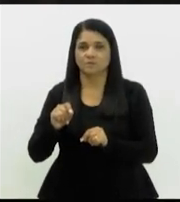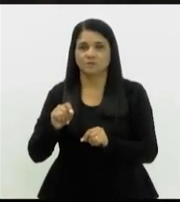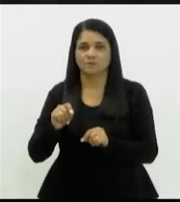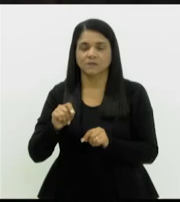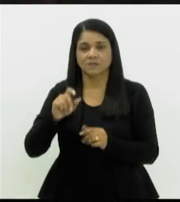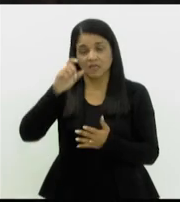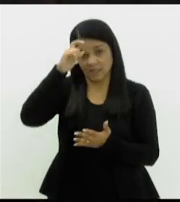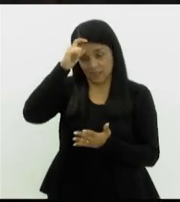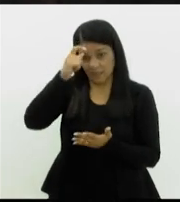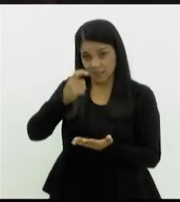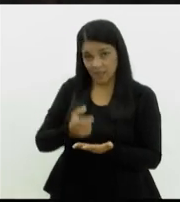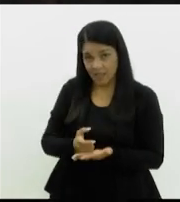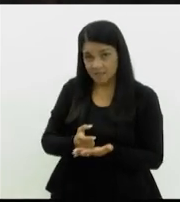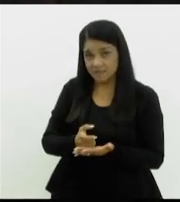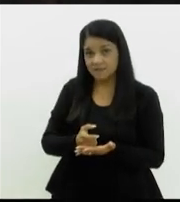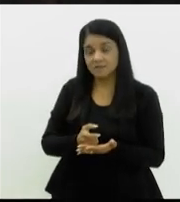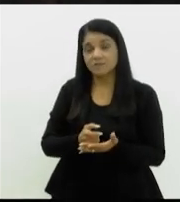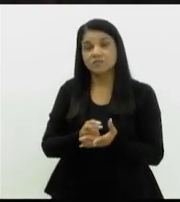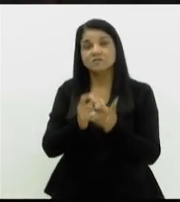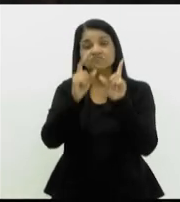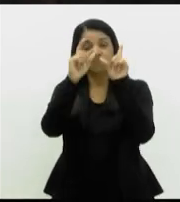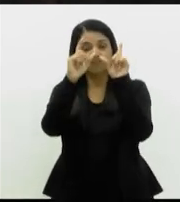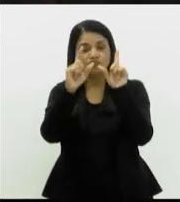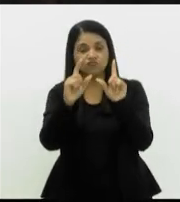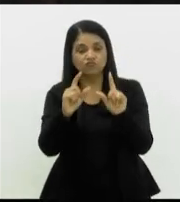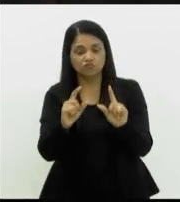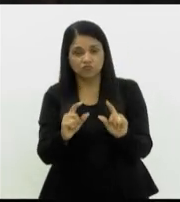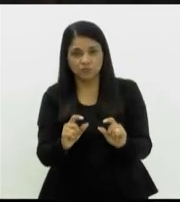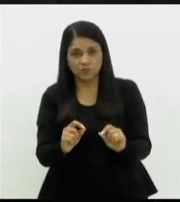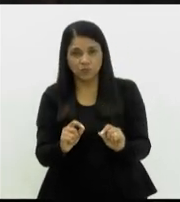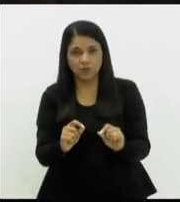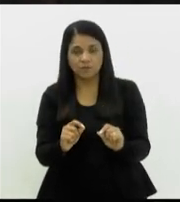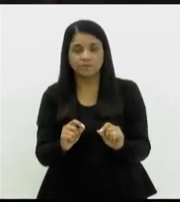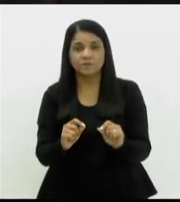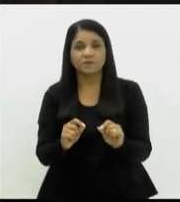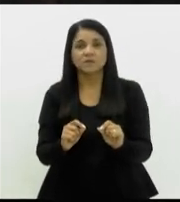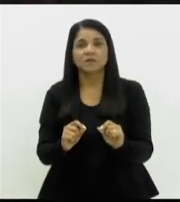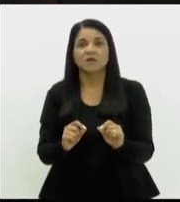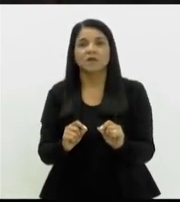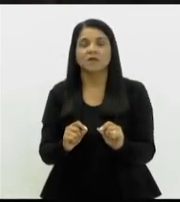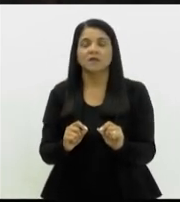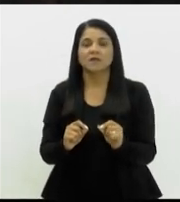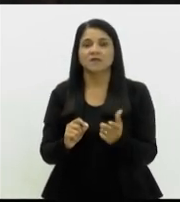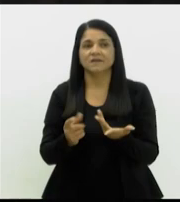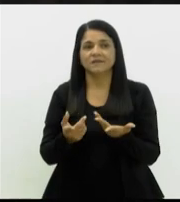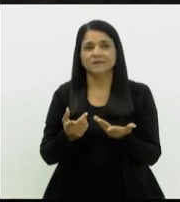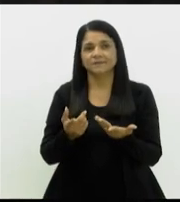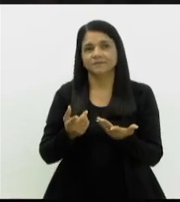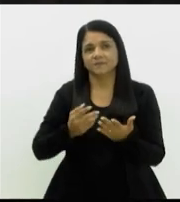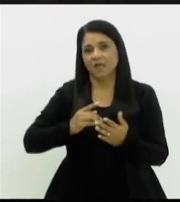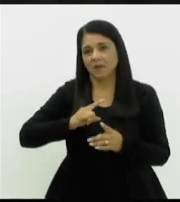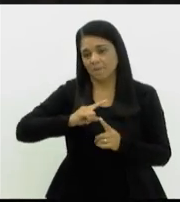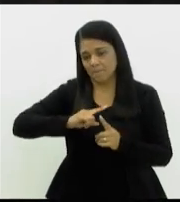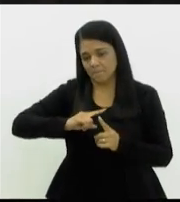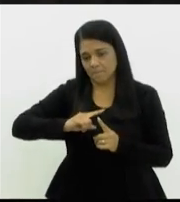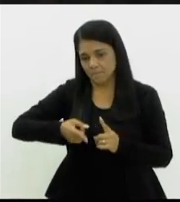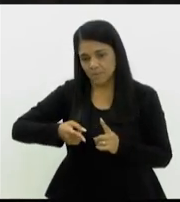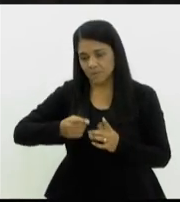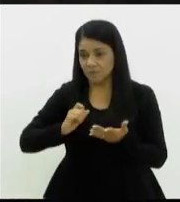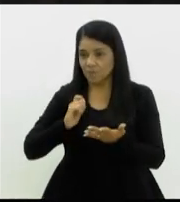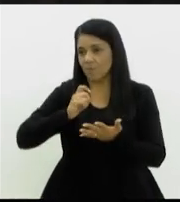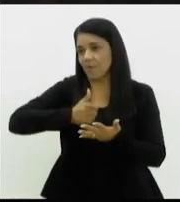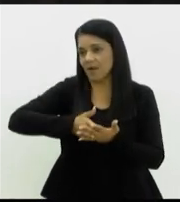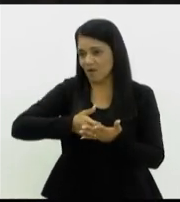tese, diminui a sonegação, mas, ao mesmo tempo,